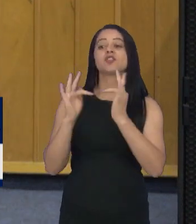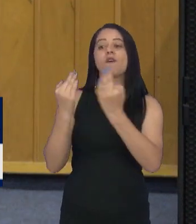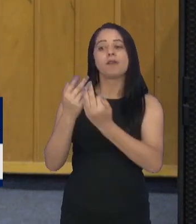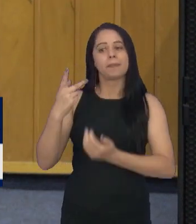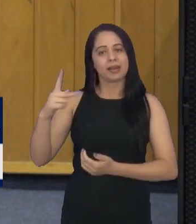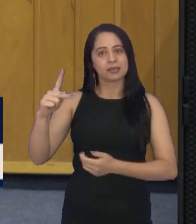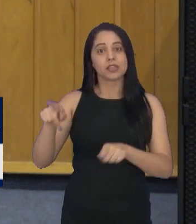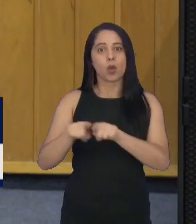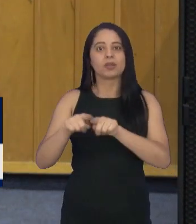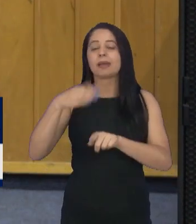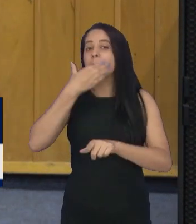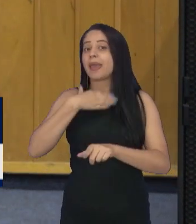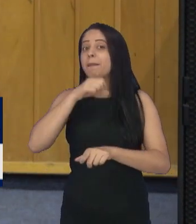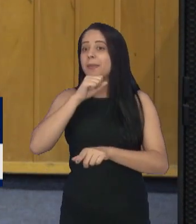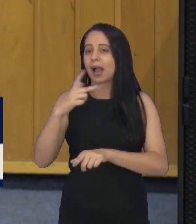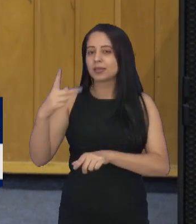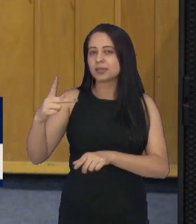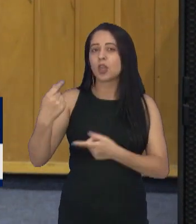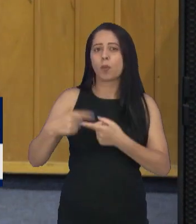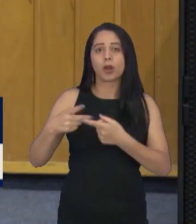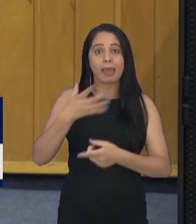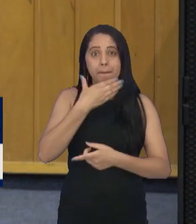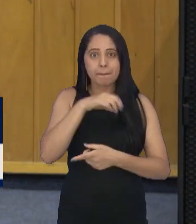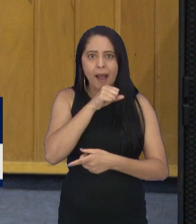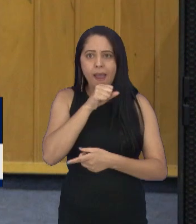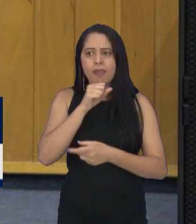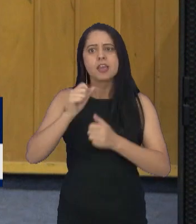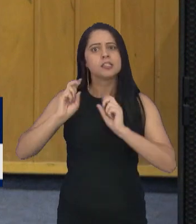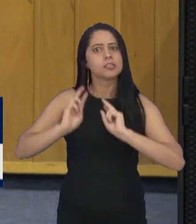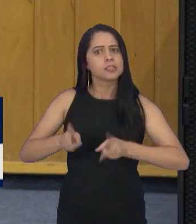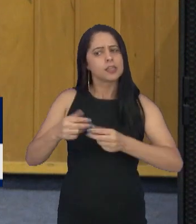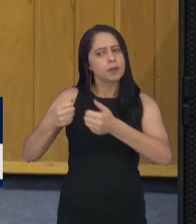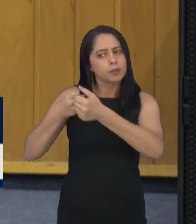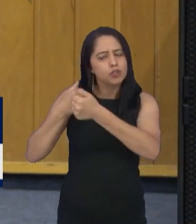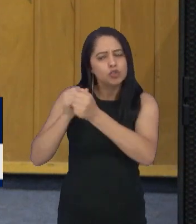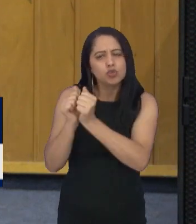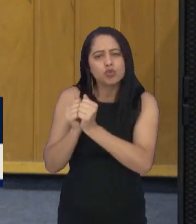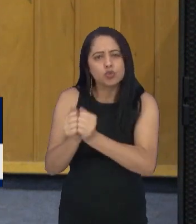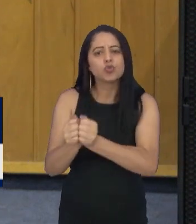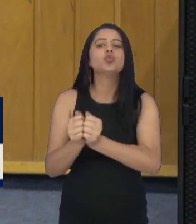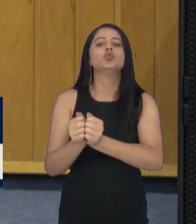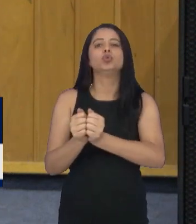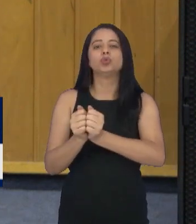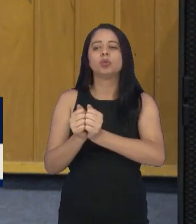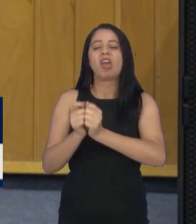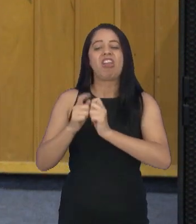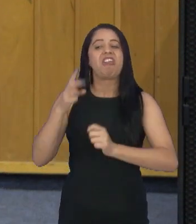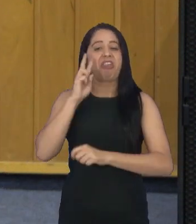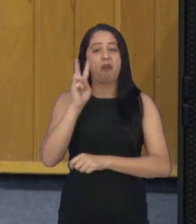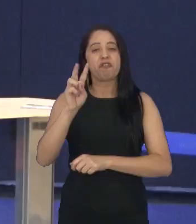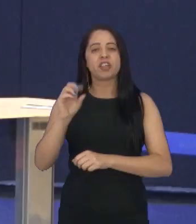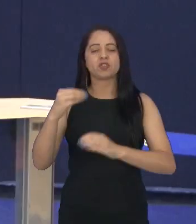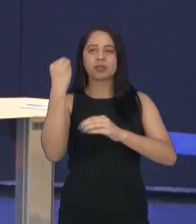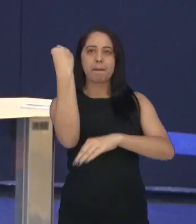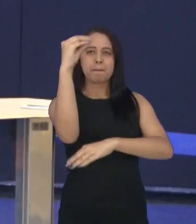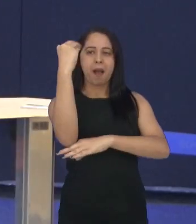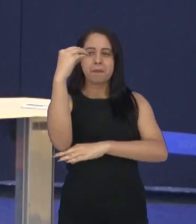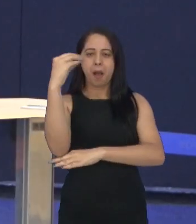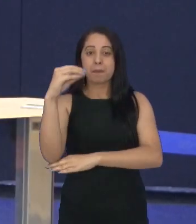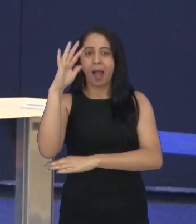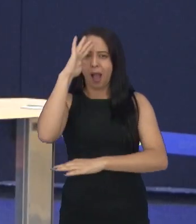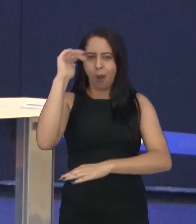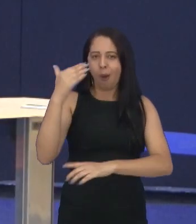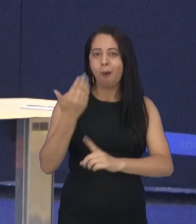seu pai, né, que te acompanha, sempre vejo suas homenagens a seu pai. Então quero aqui